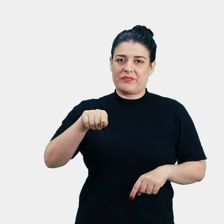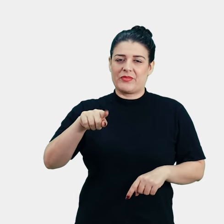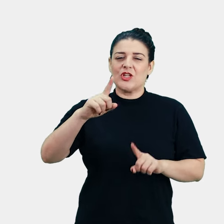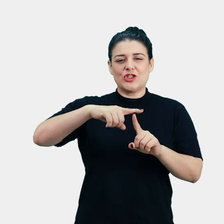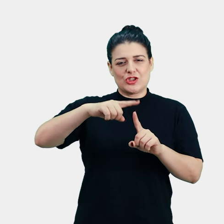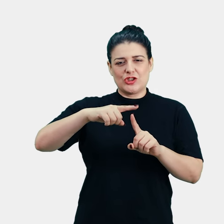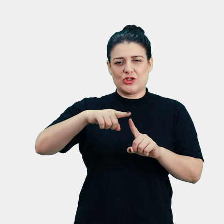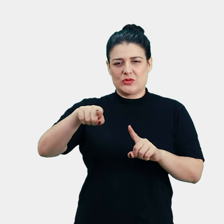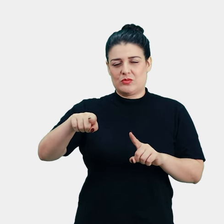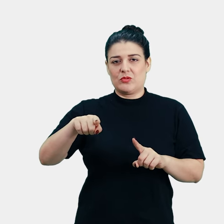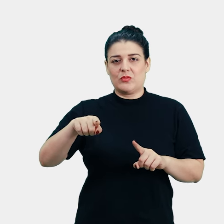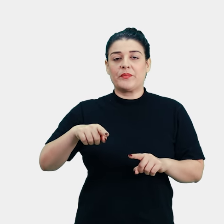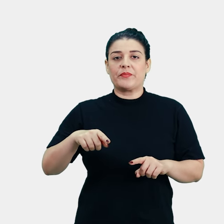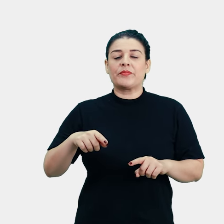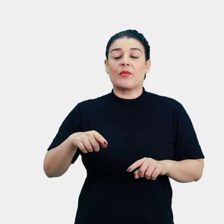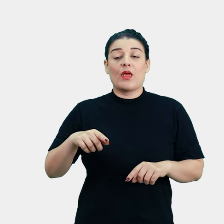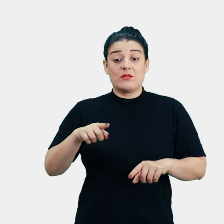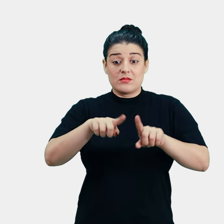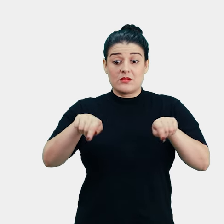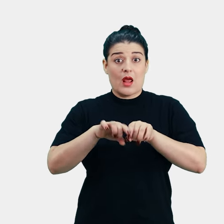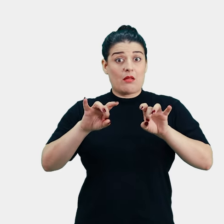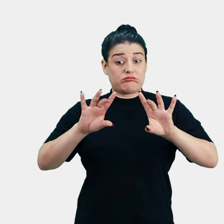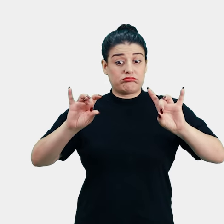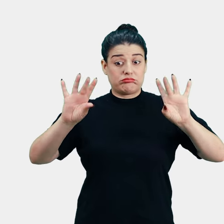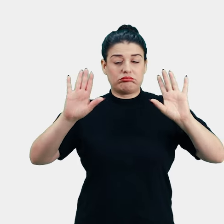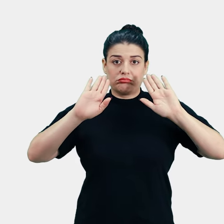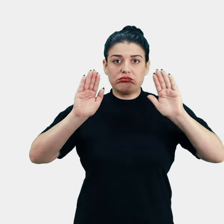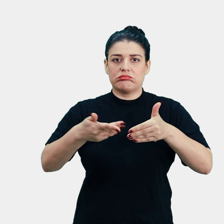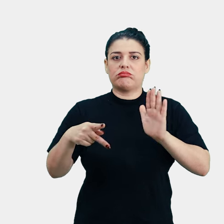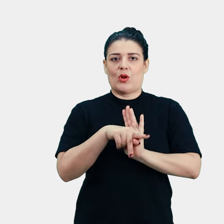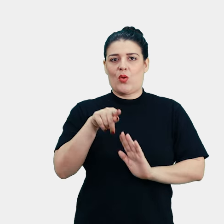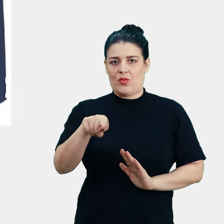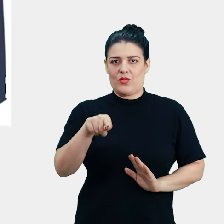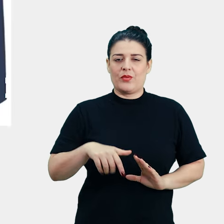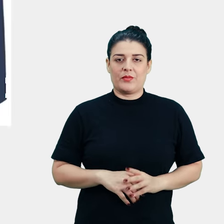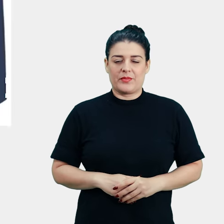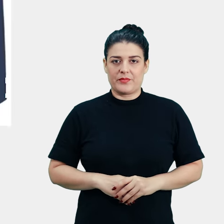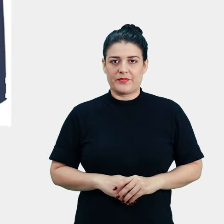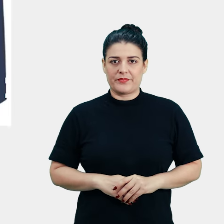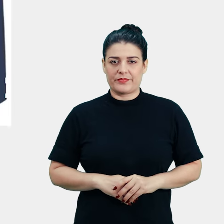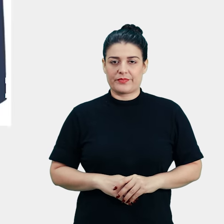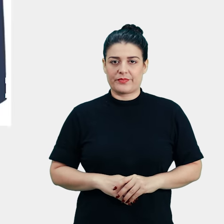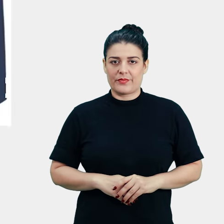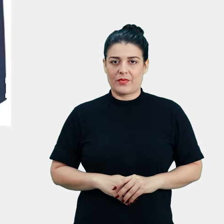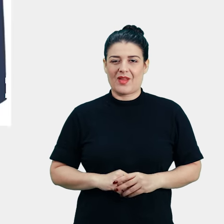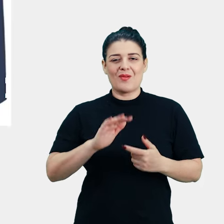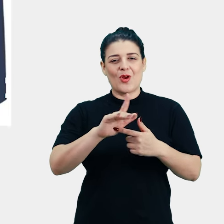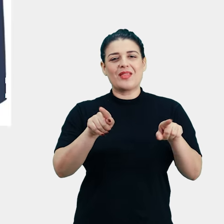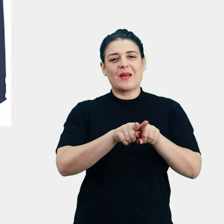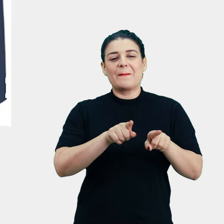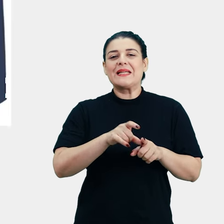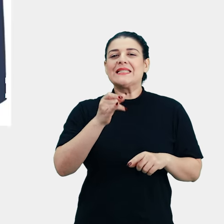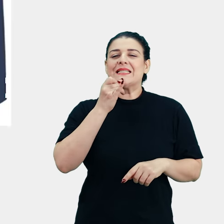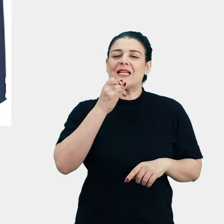esse tipo de equipamento e é uma sala específica para ele, tá? E aqui alguns exemplos